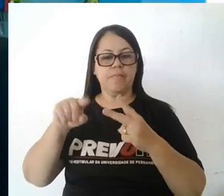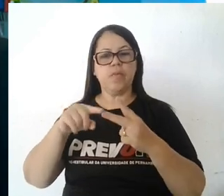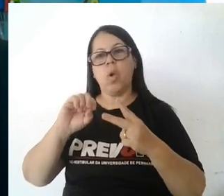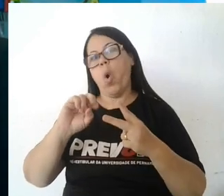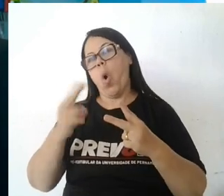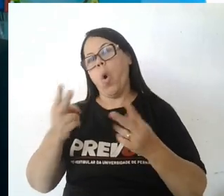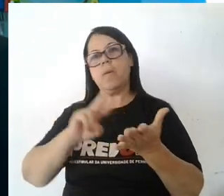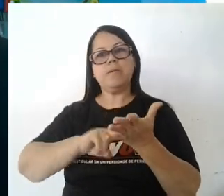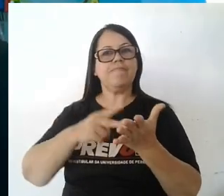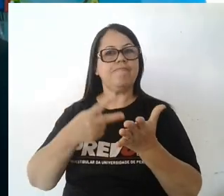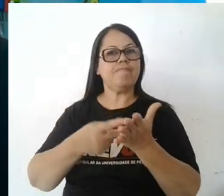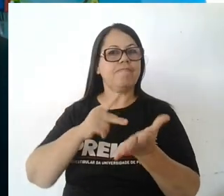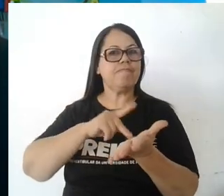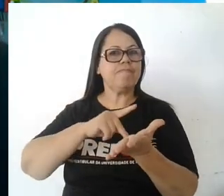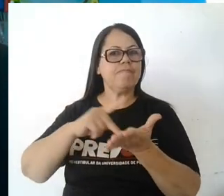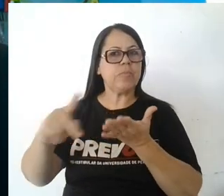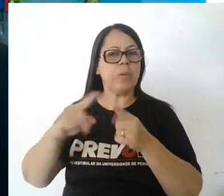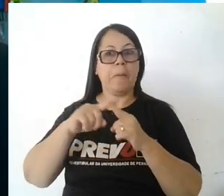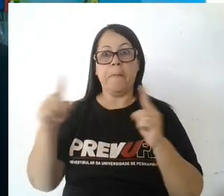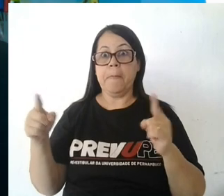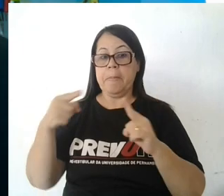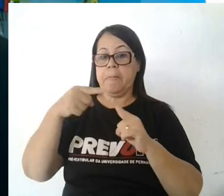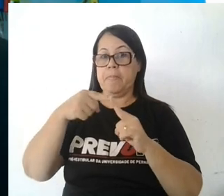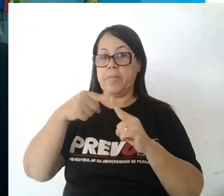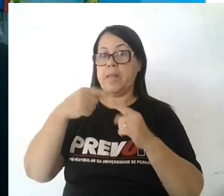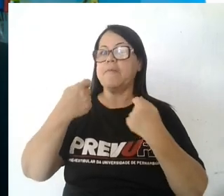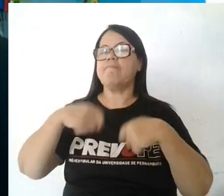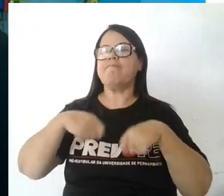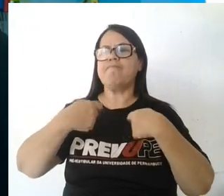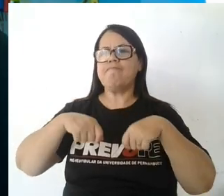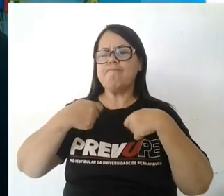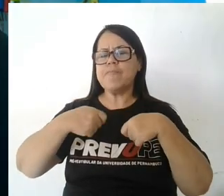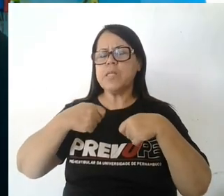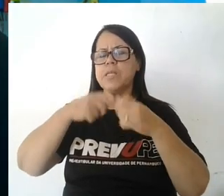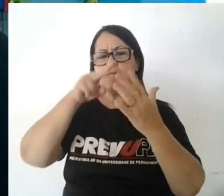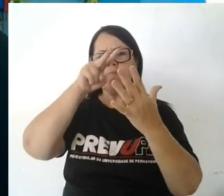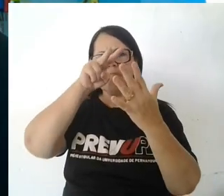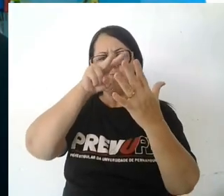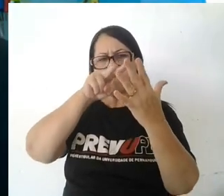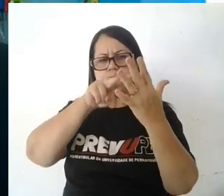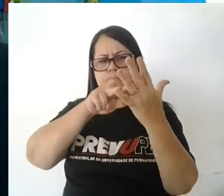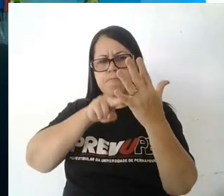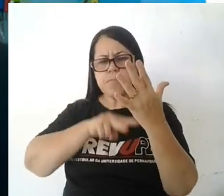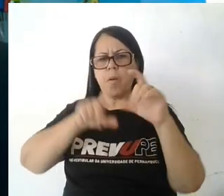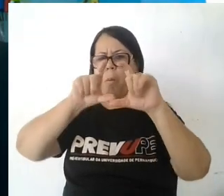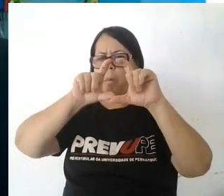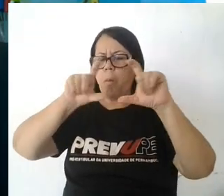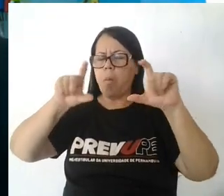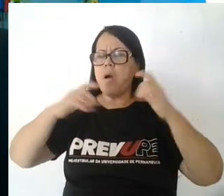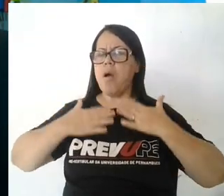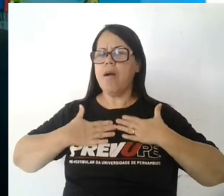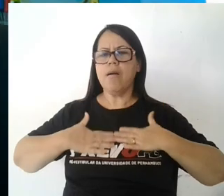das questões de interpretação por localização, você vai precisar ler o enunciado mais atentamente e